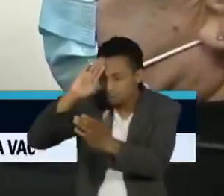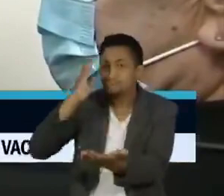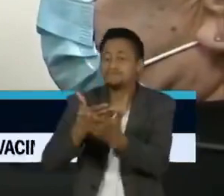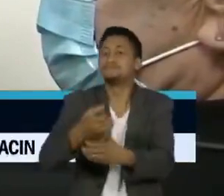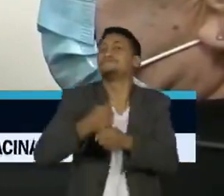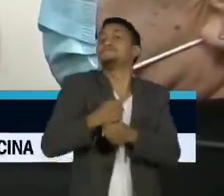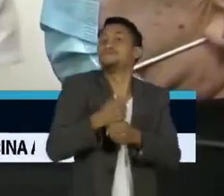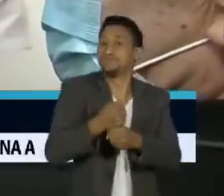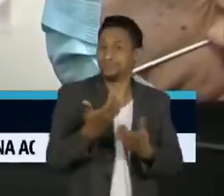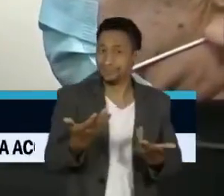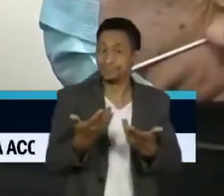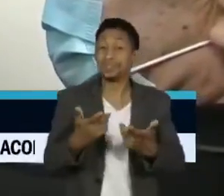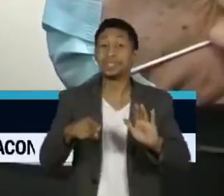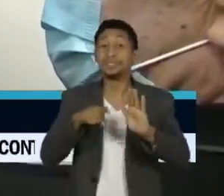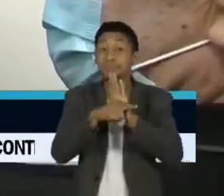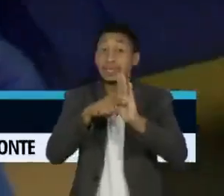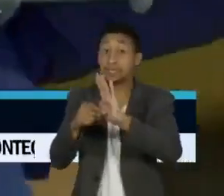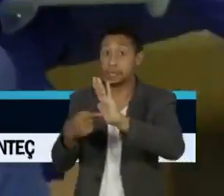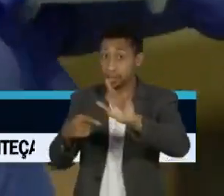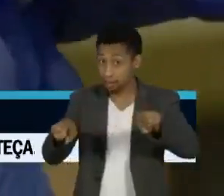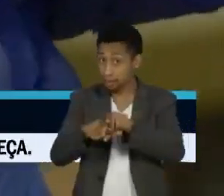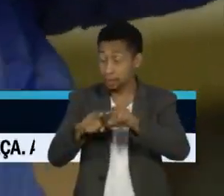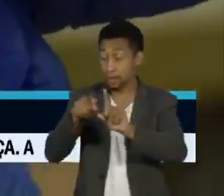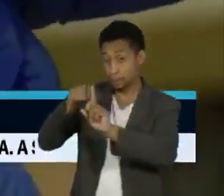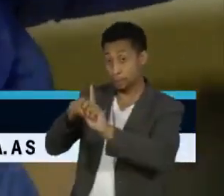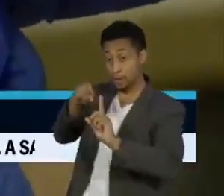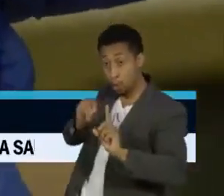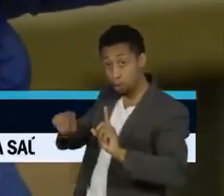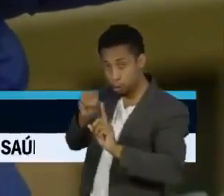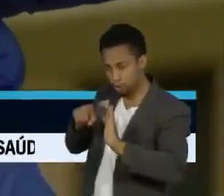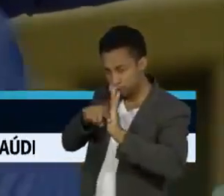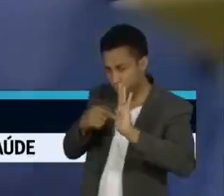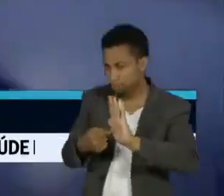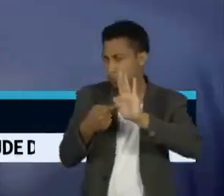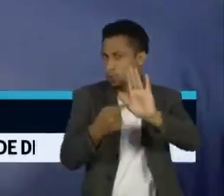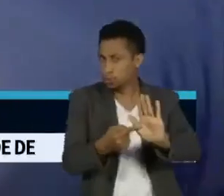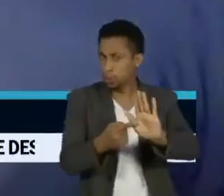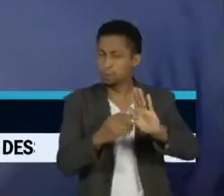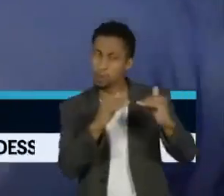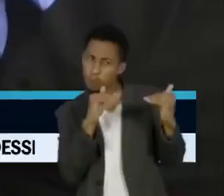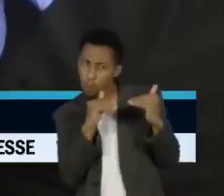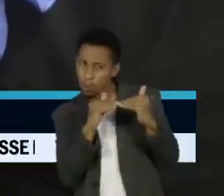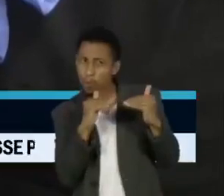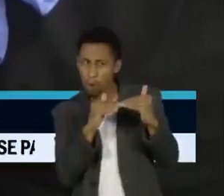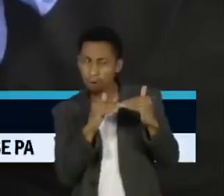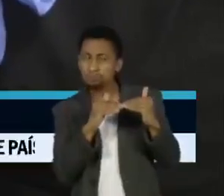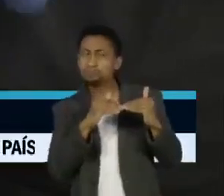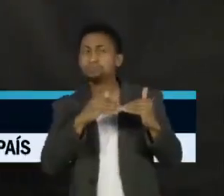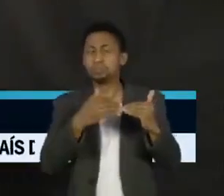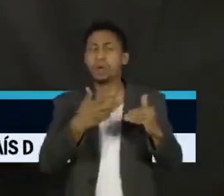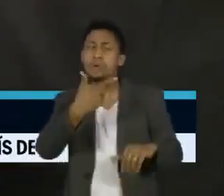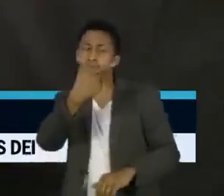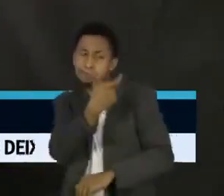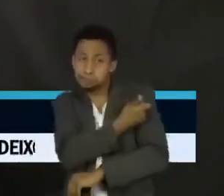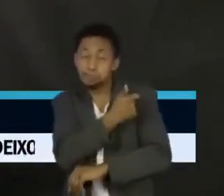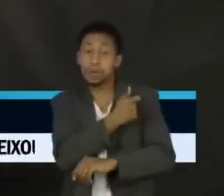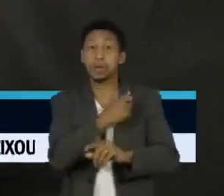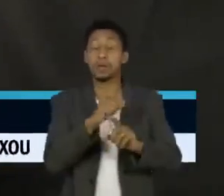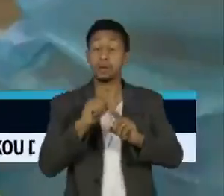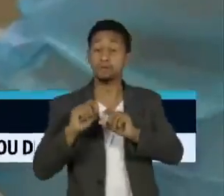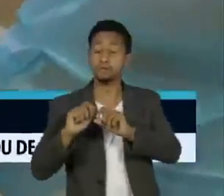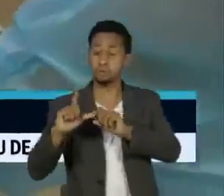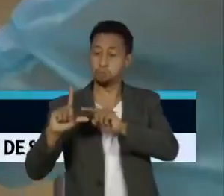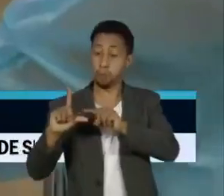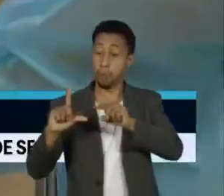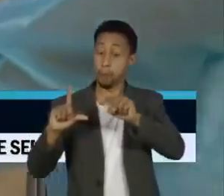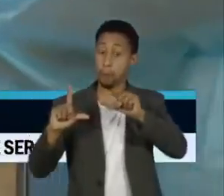comparação com outra edição da pesquisa realizada em outubro, a proporção daqueles que concordam fortemente com a vacinação subiu nos Estados